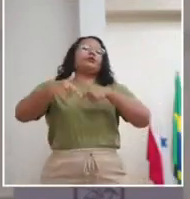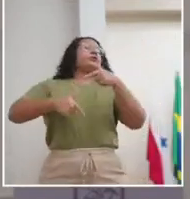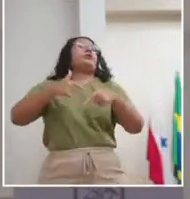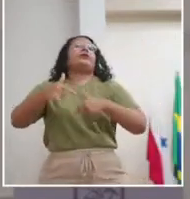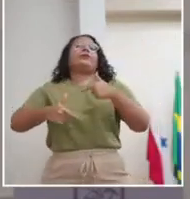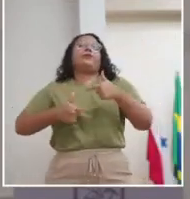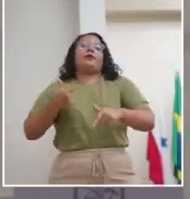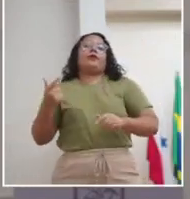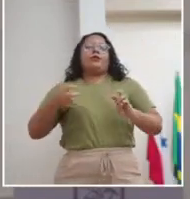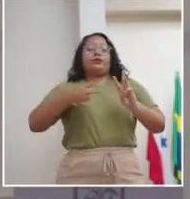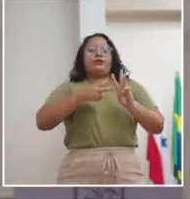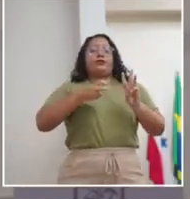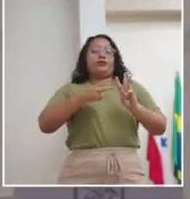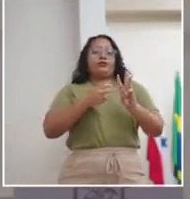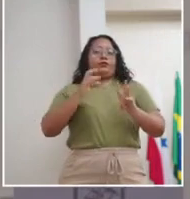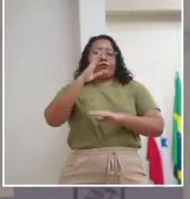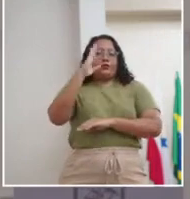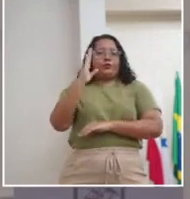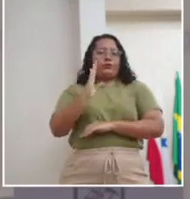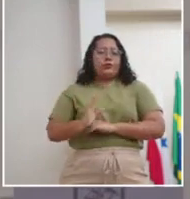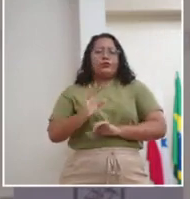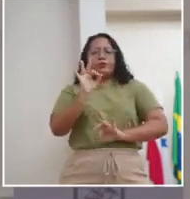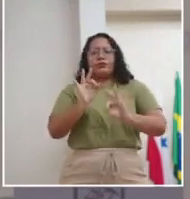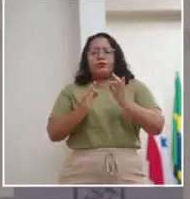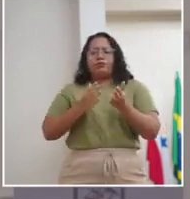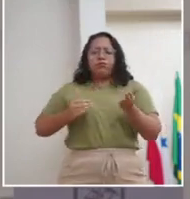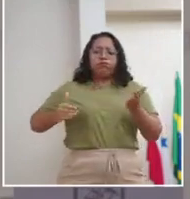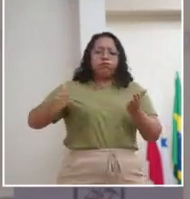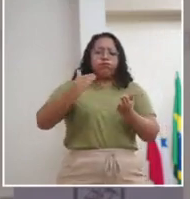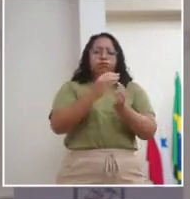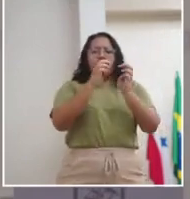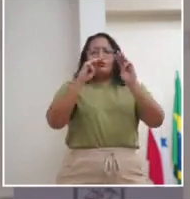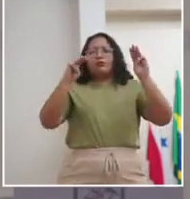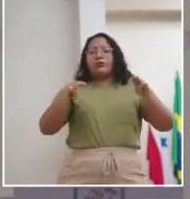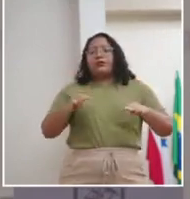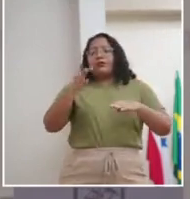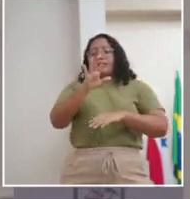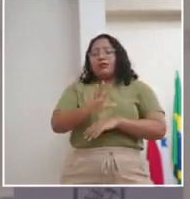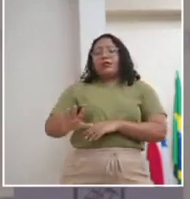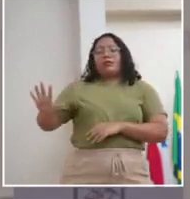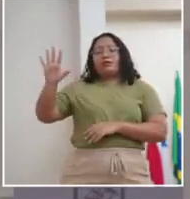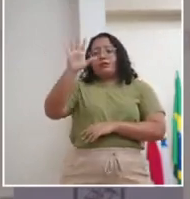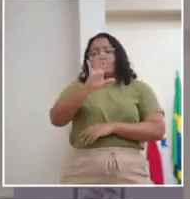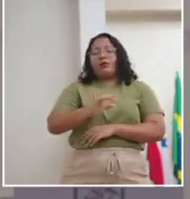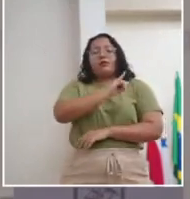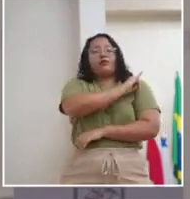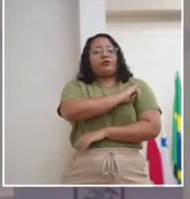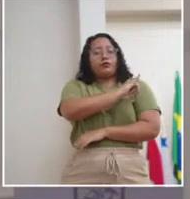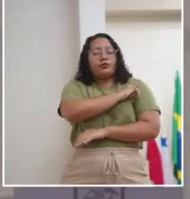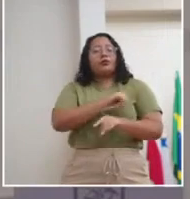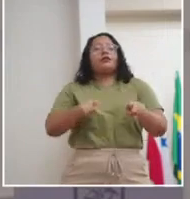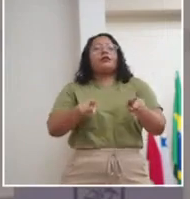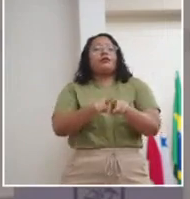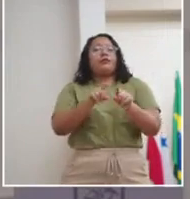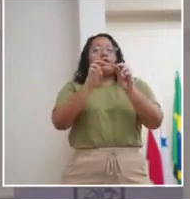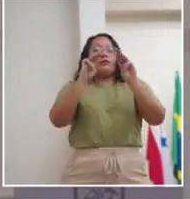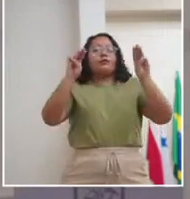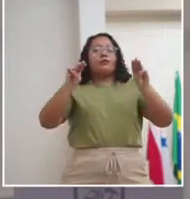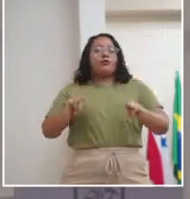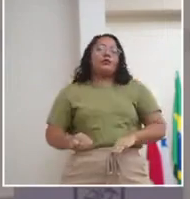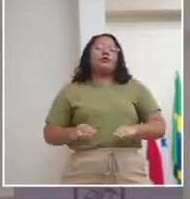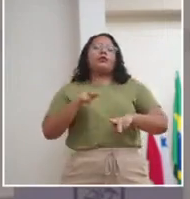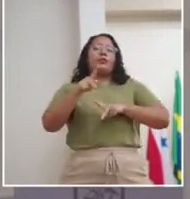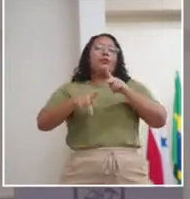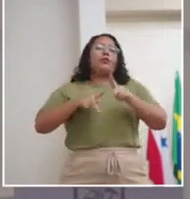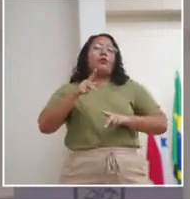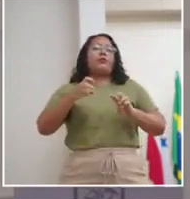indígenas brasileiros. Formou coleções para o Museu Nacional do Rio de Janeiro, para o Museu dos Povos Indígenas, Antigo Museu do